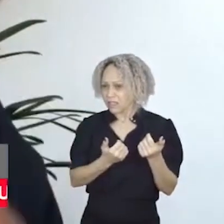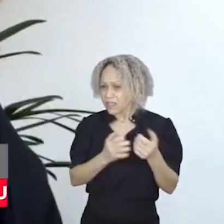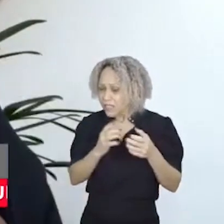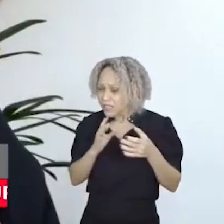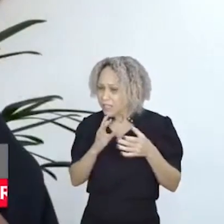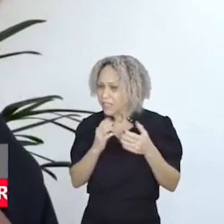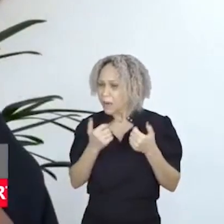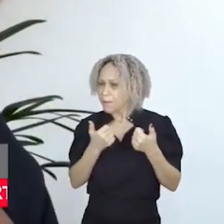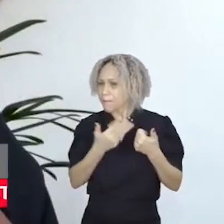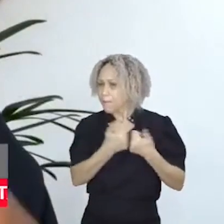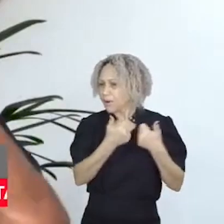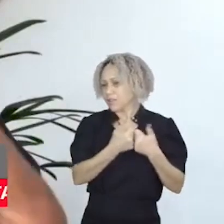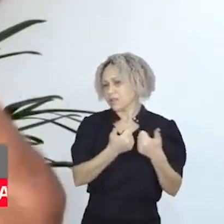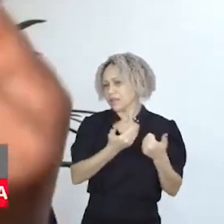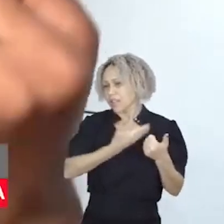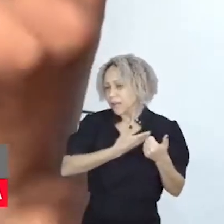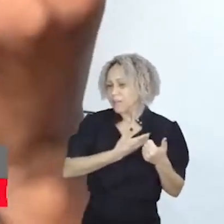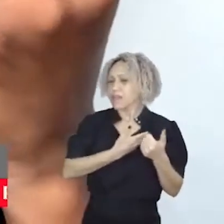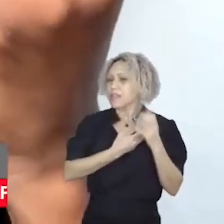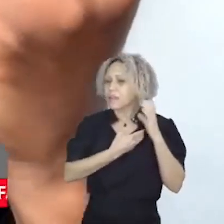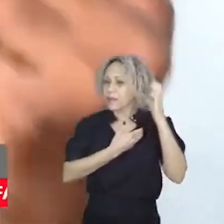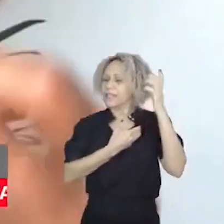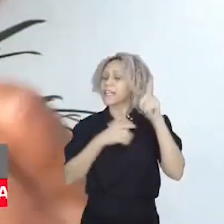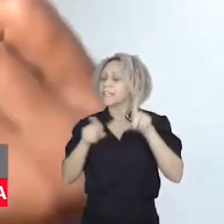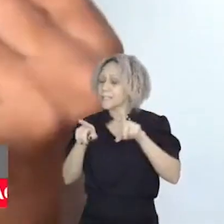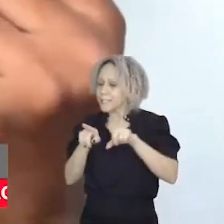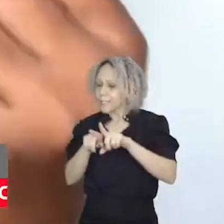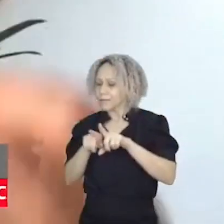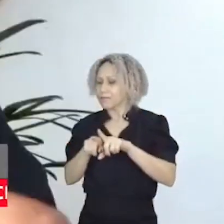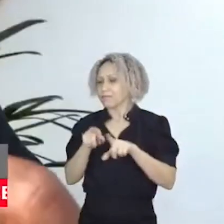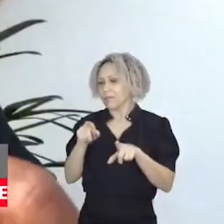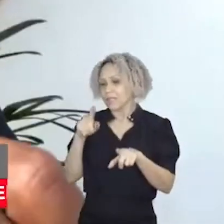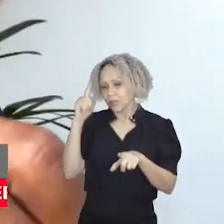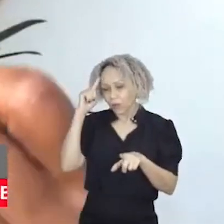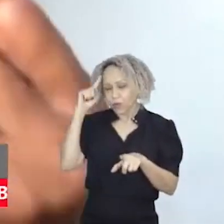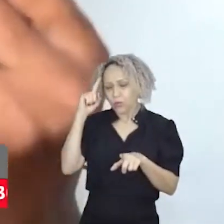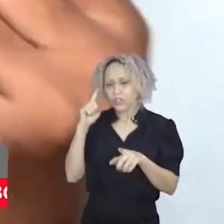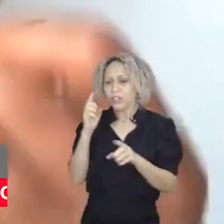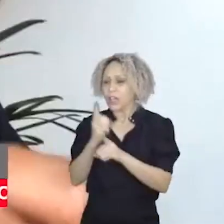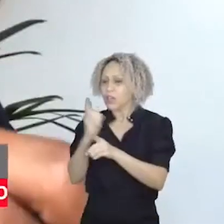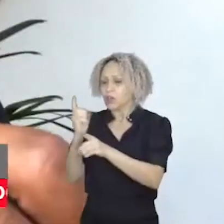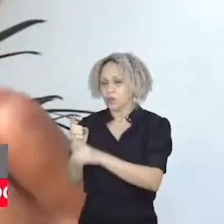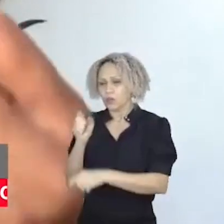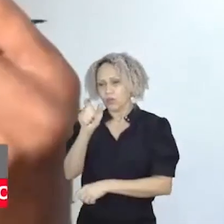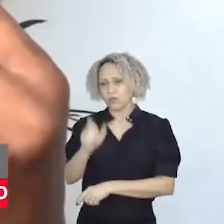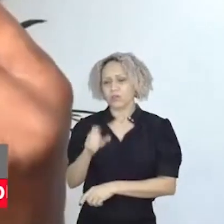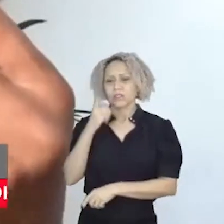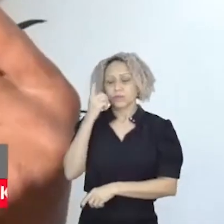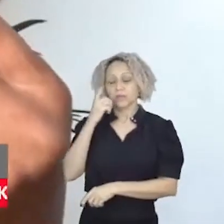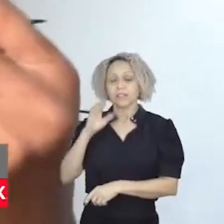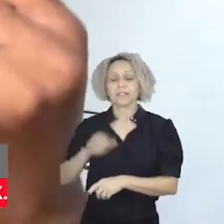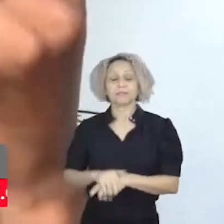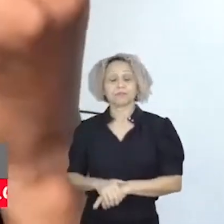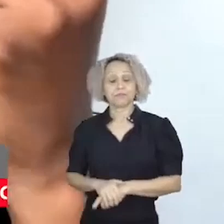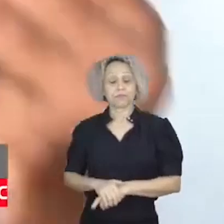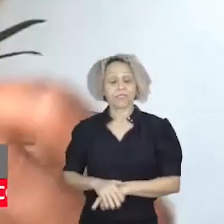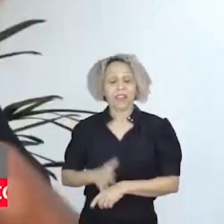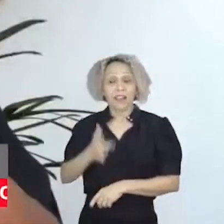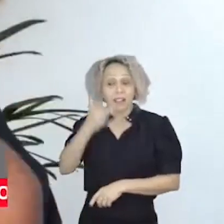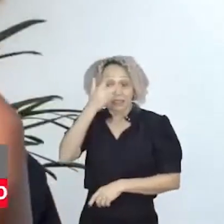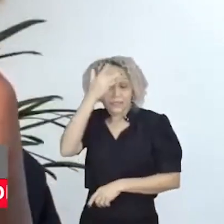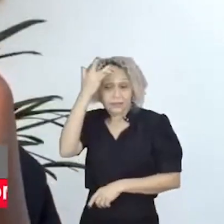o delegado que ia até a casa dos familiares, dos amigos da Marielle dizer que ia fazer